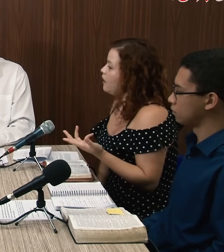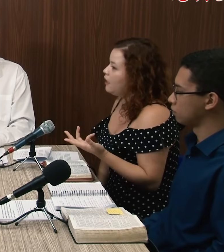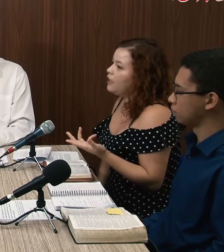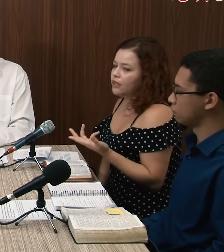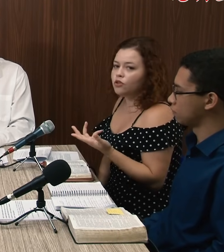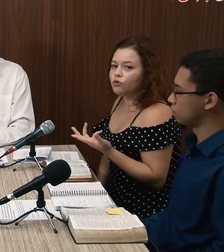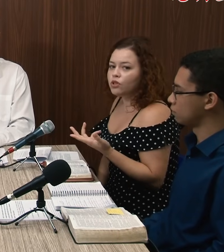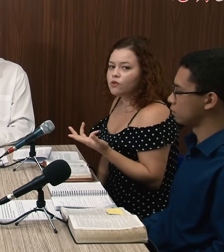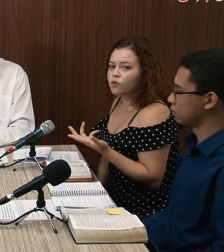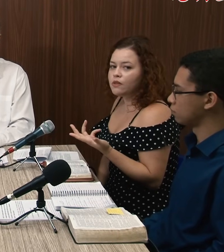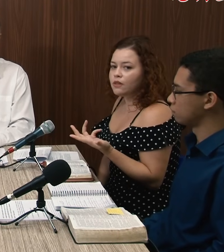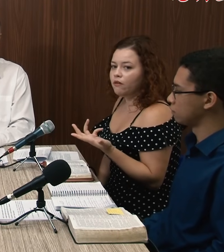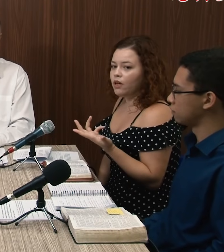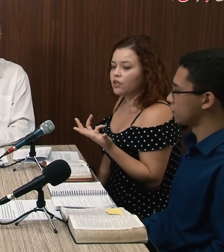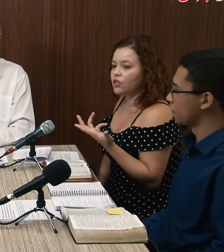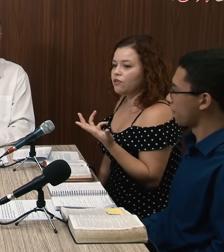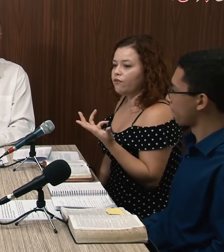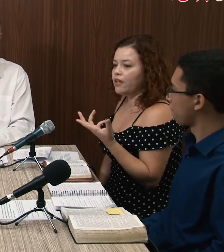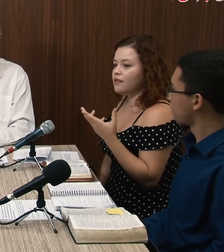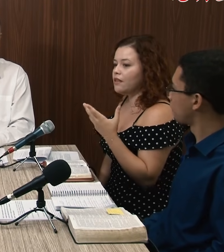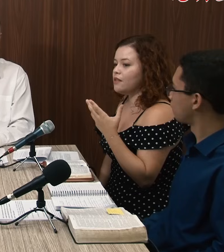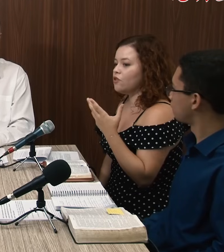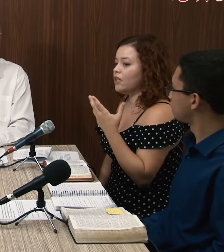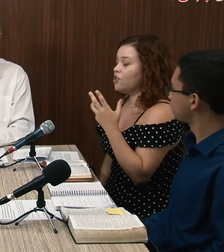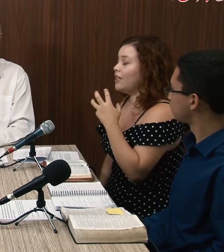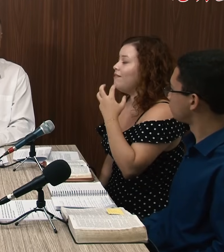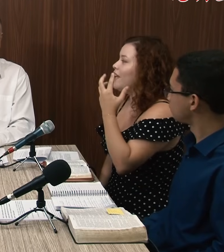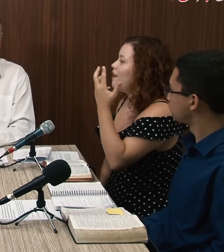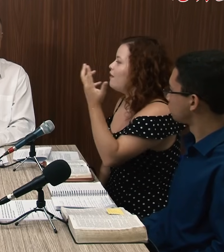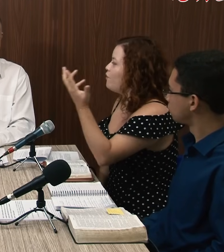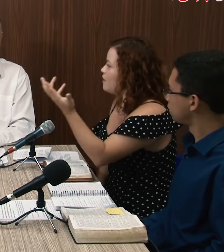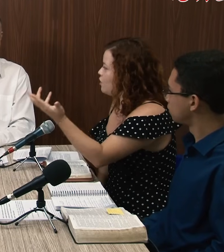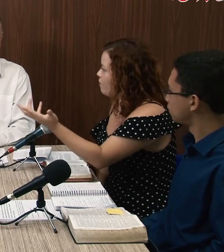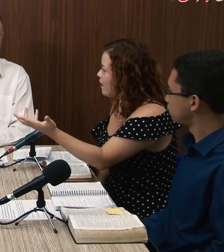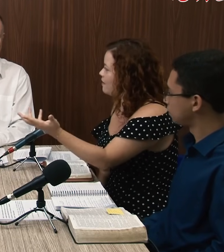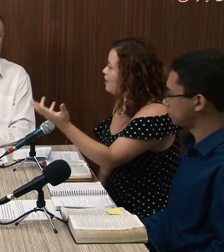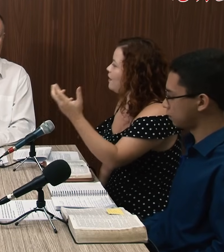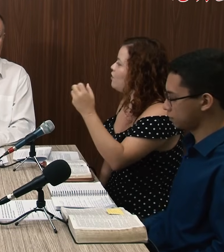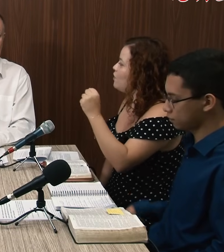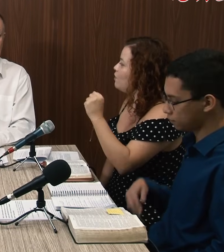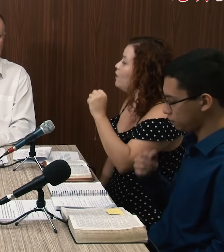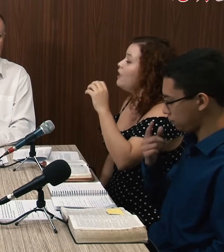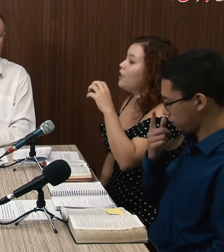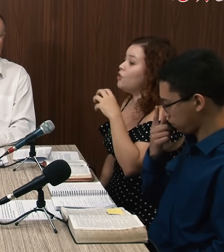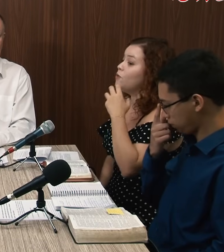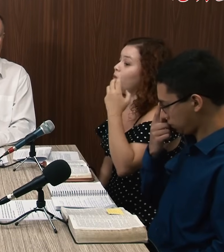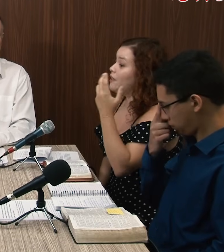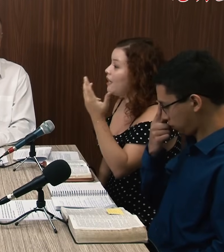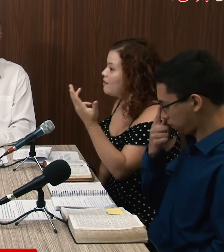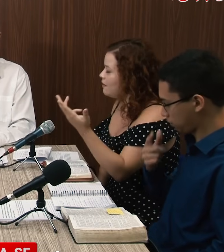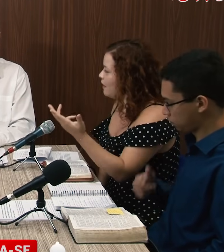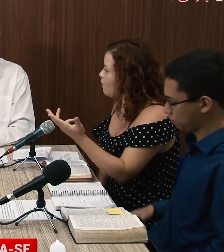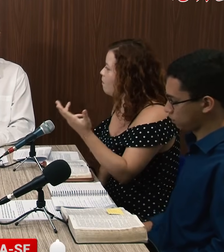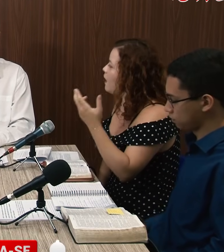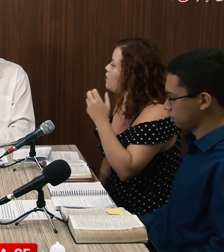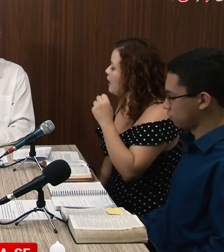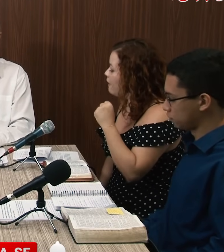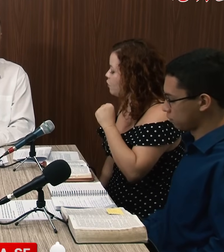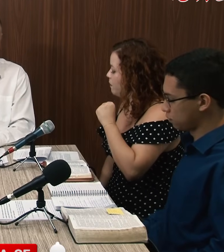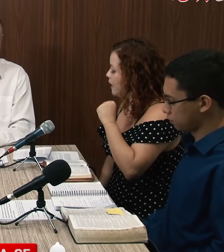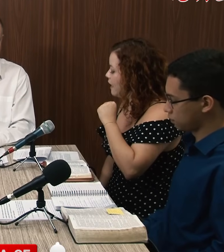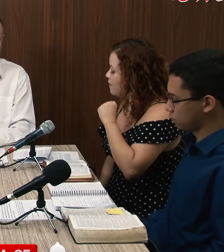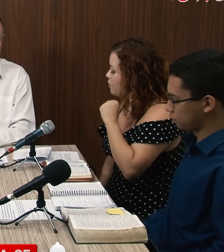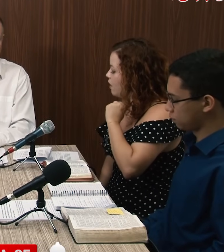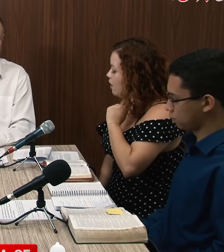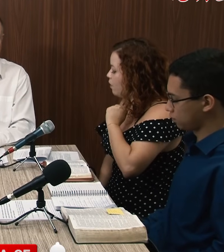vida em Cristo Jesus. Então a gente vê esse desejo da igreja, quem dera que vocês tivessem entendido, que a gente pudesse ter